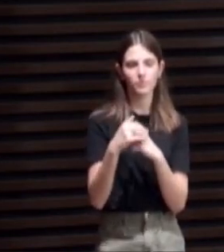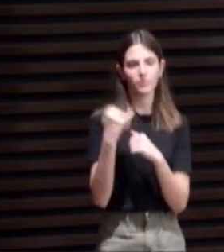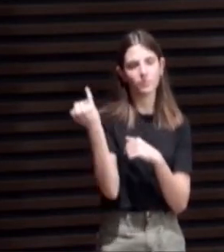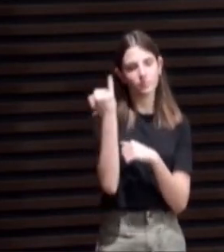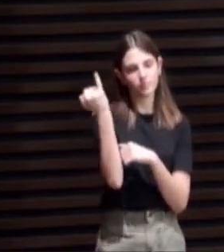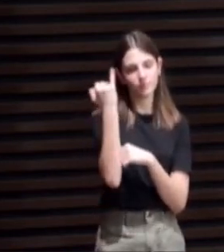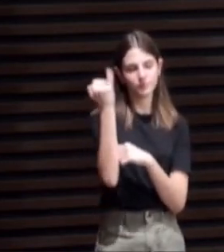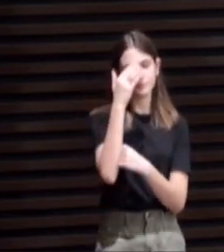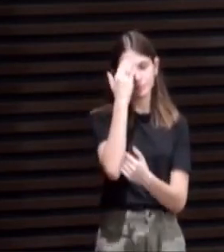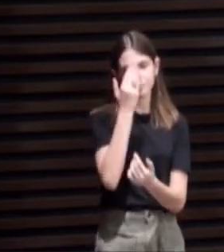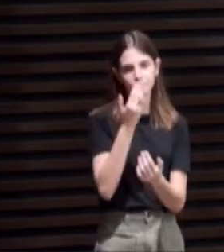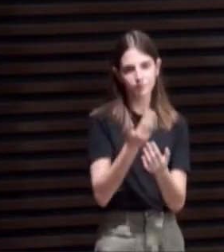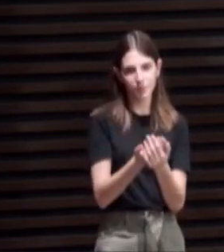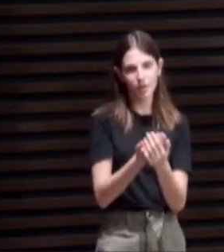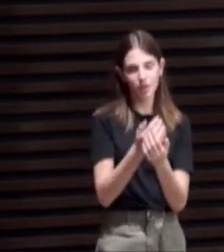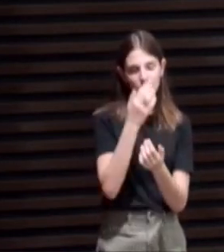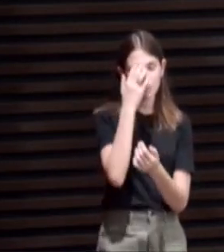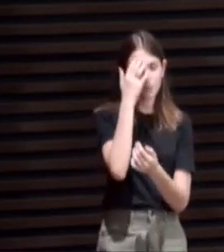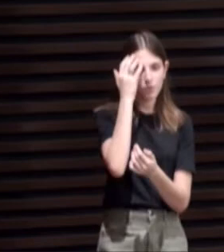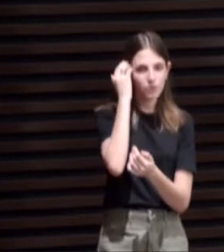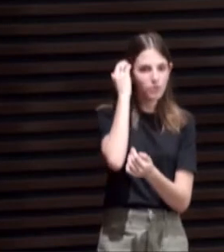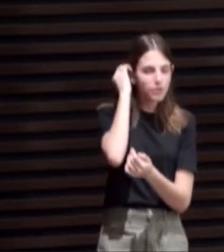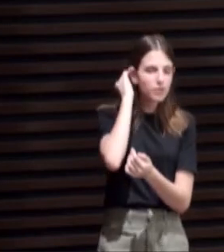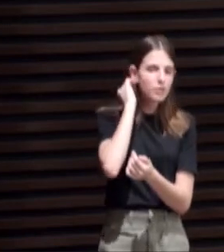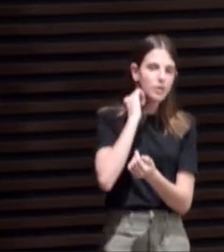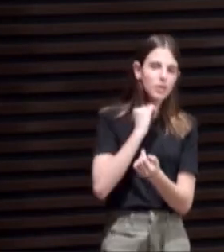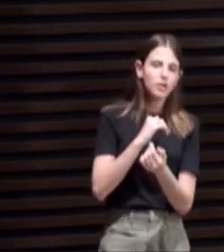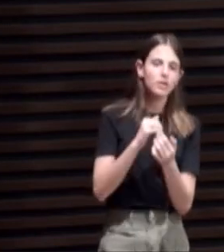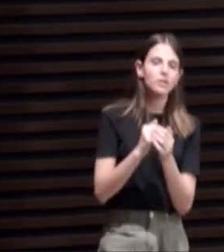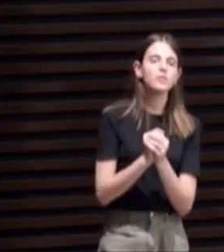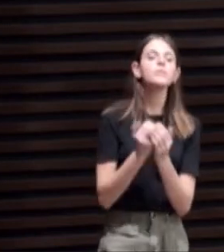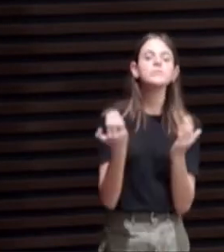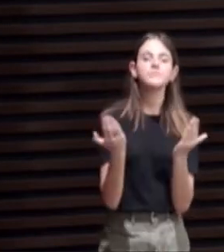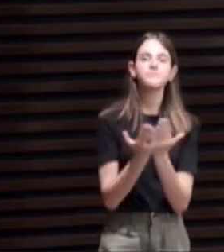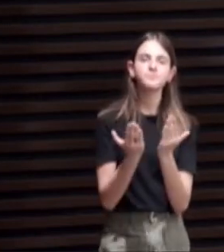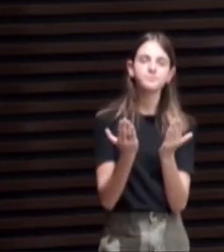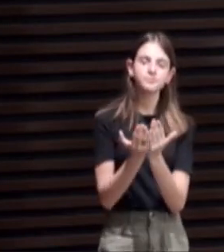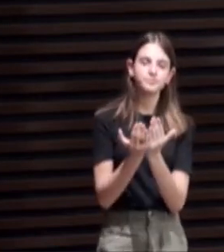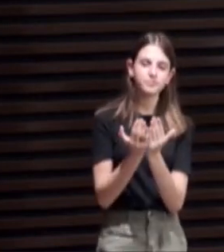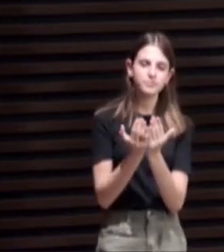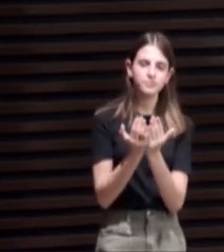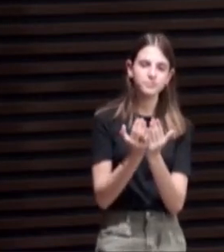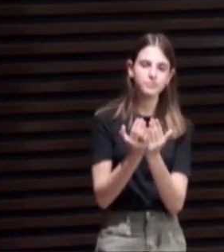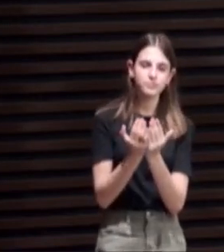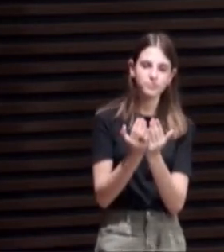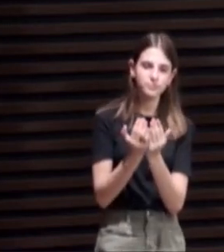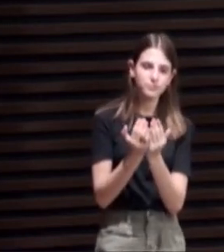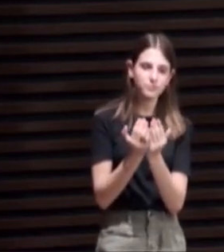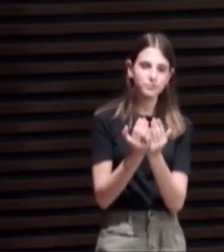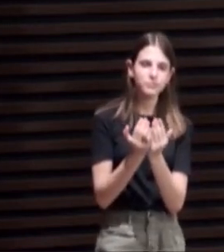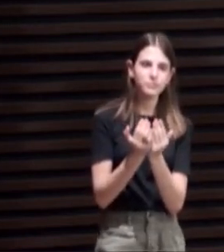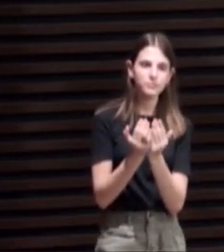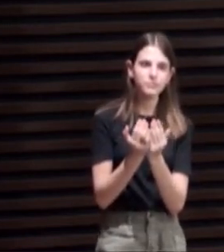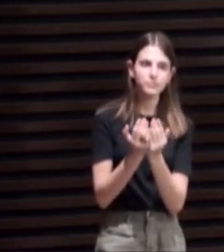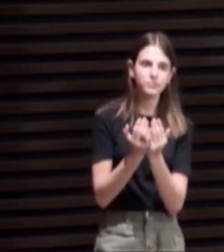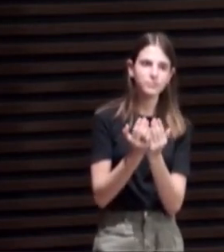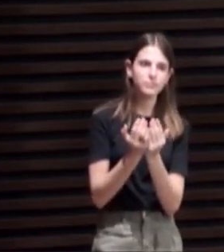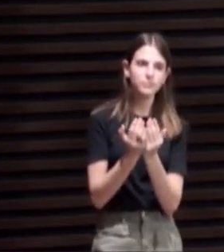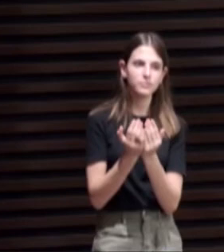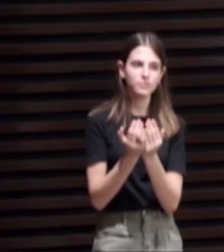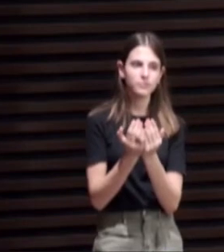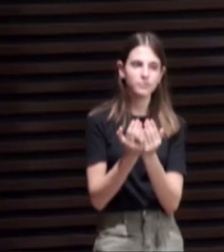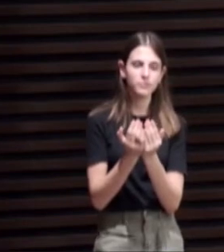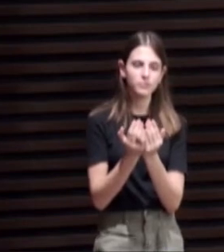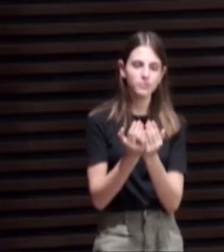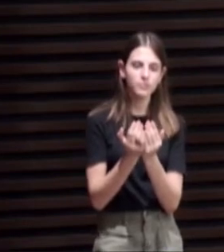daria, porque tem crente que, quando chega lá no artigo referente ao descendit ad inferno, que é a descida ao inferno, tem crente que diz que